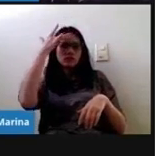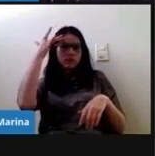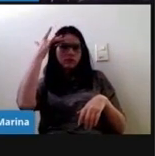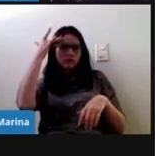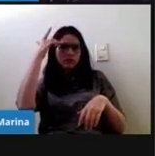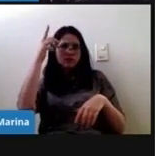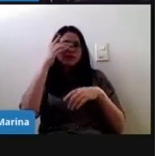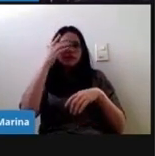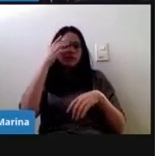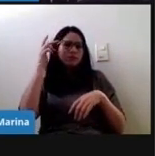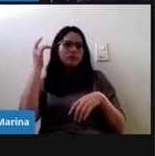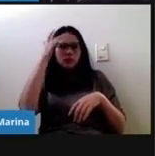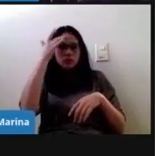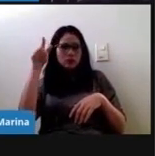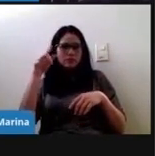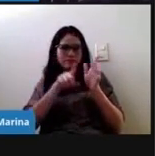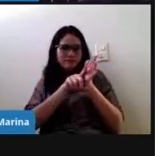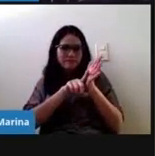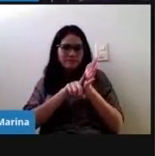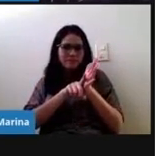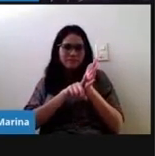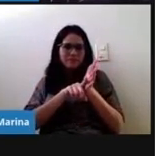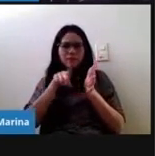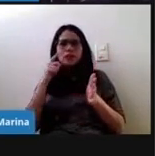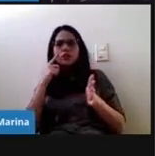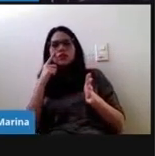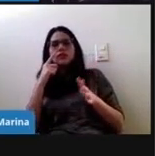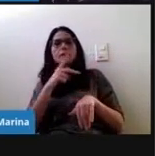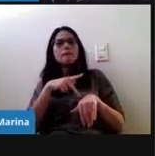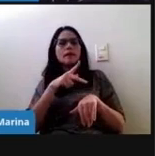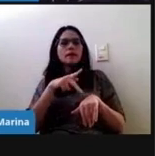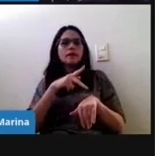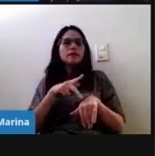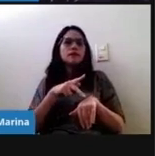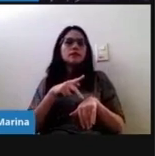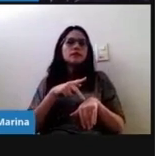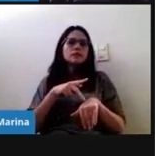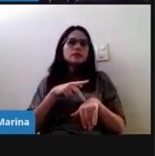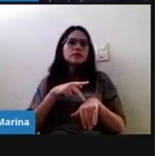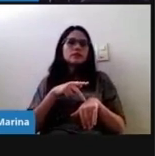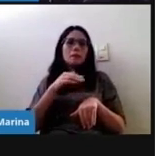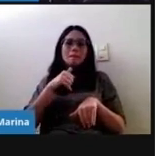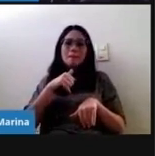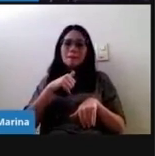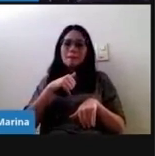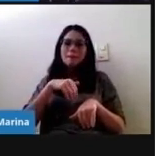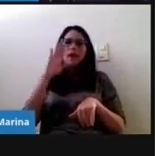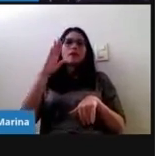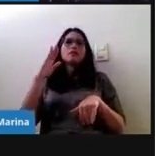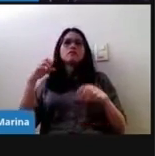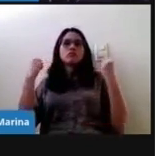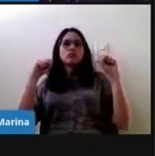tem aqui um registro, né, de países com a maior prevalência de inatividade